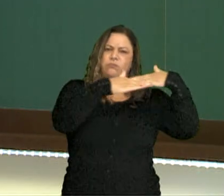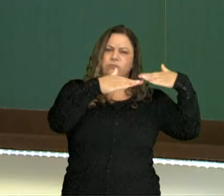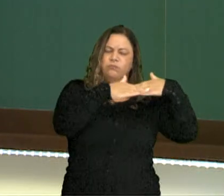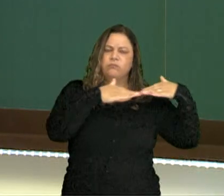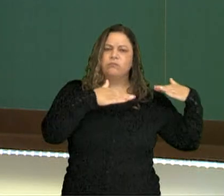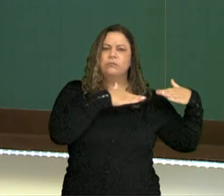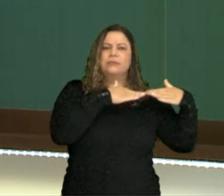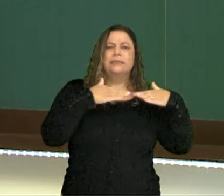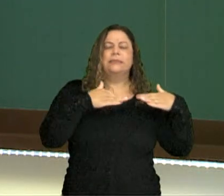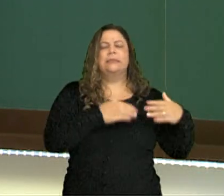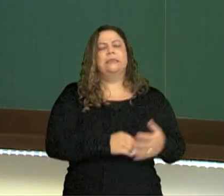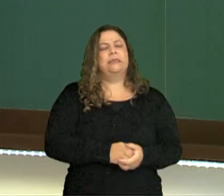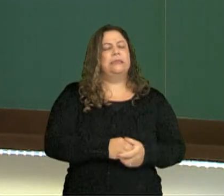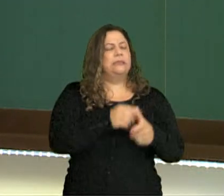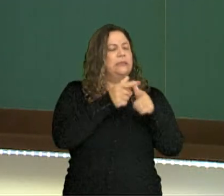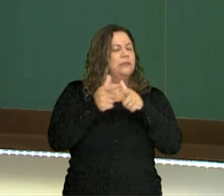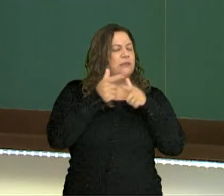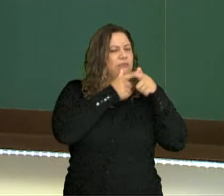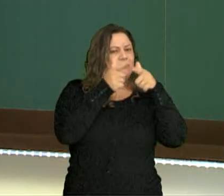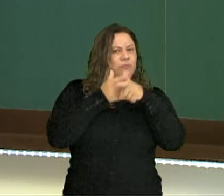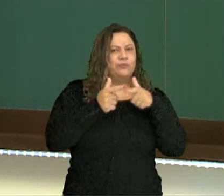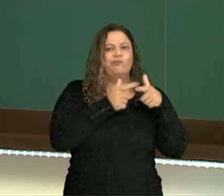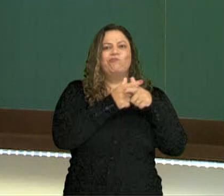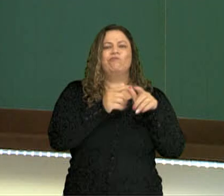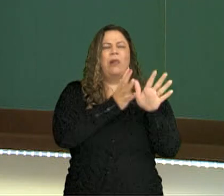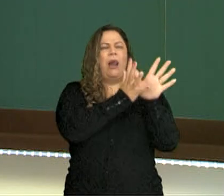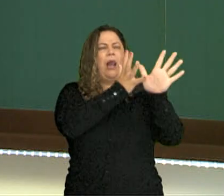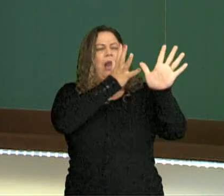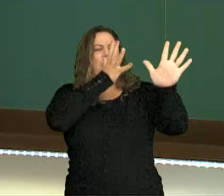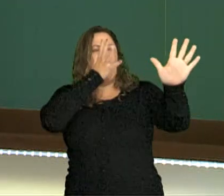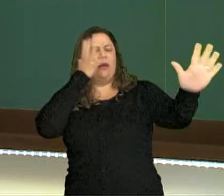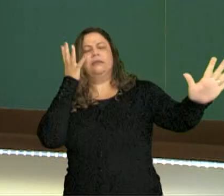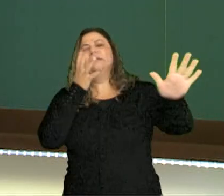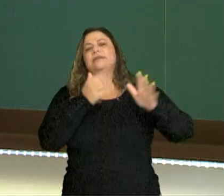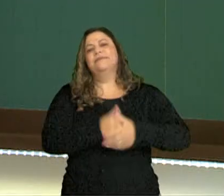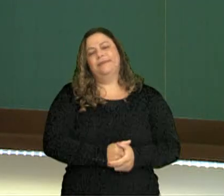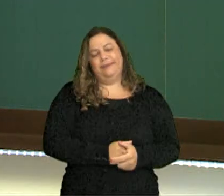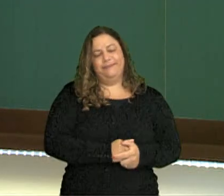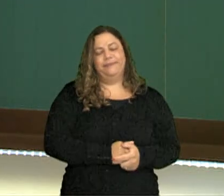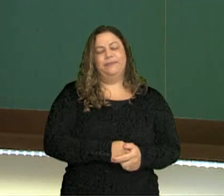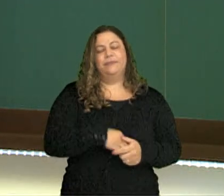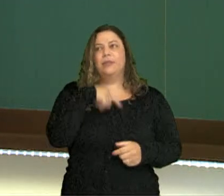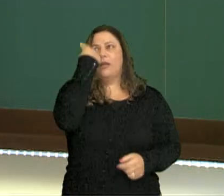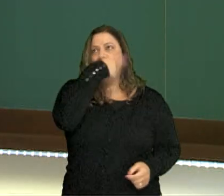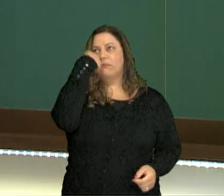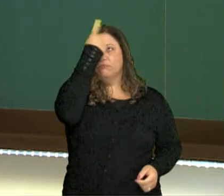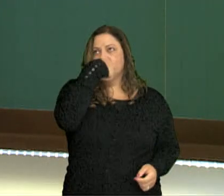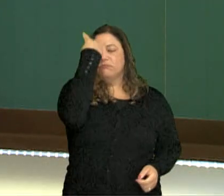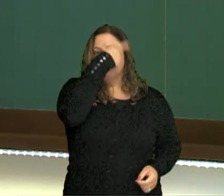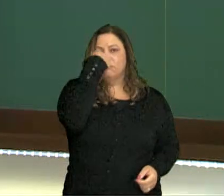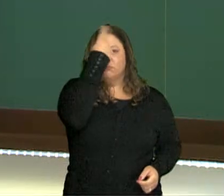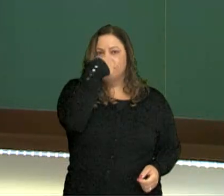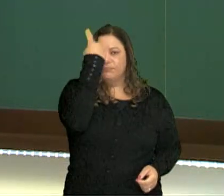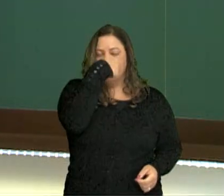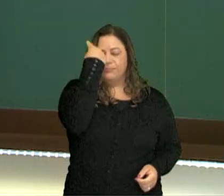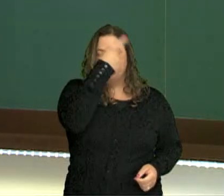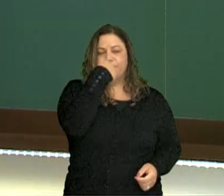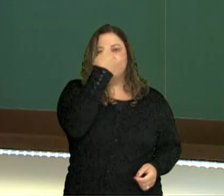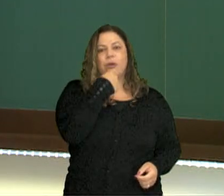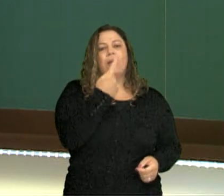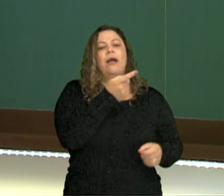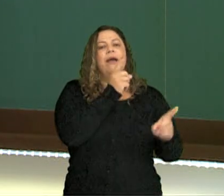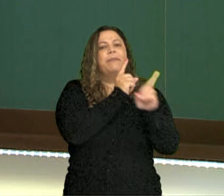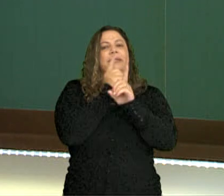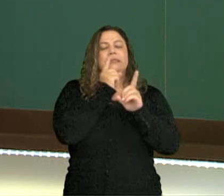aquele trânsito caótico, fila, engarrafamento, ficava horas, às vezes, rodando para achar um local